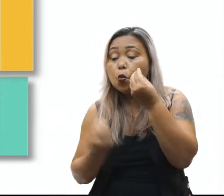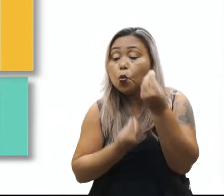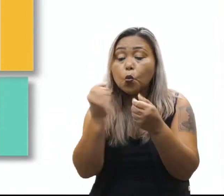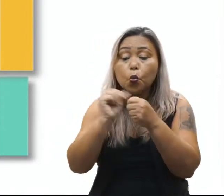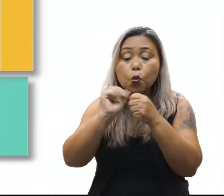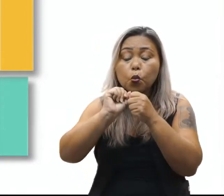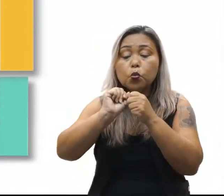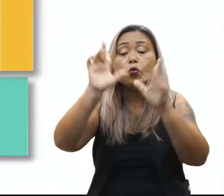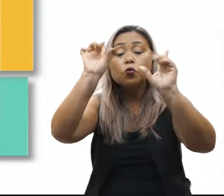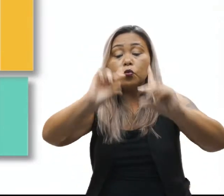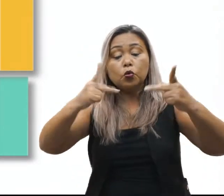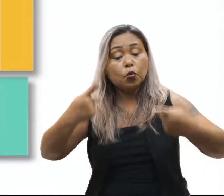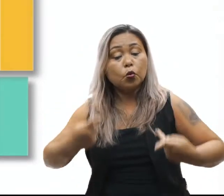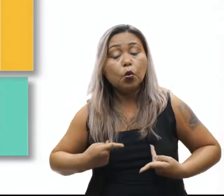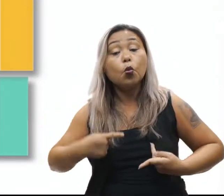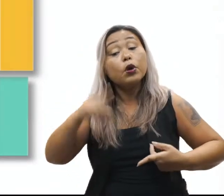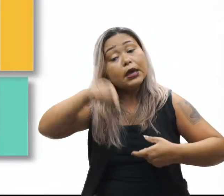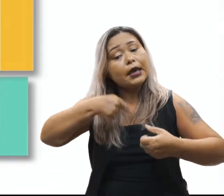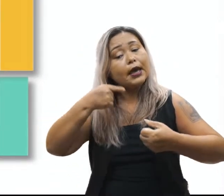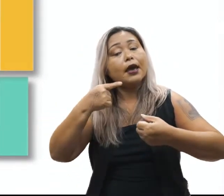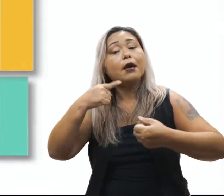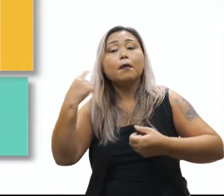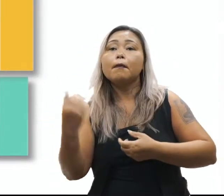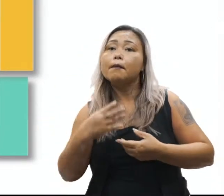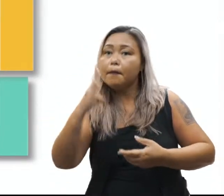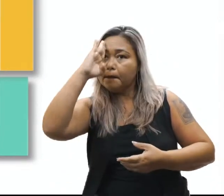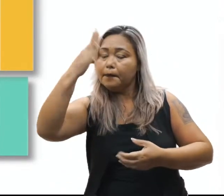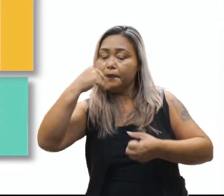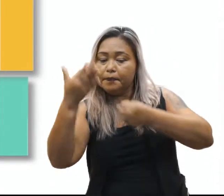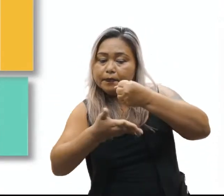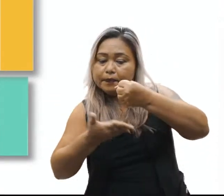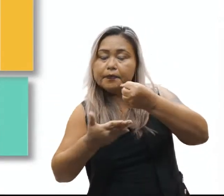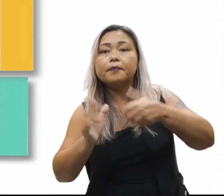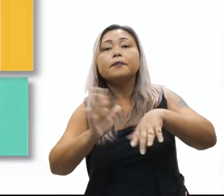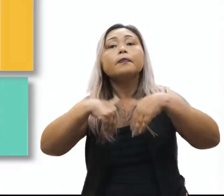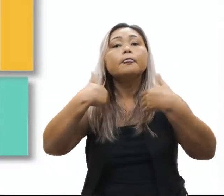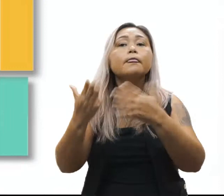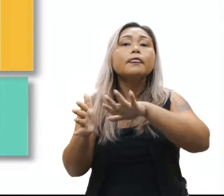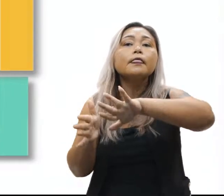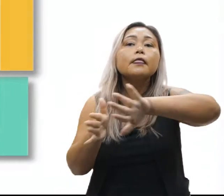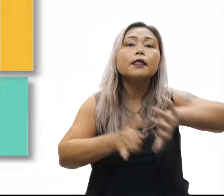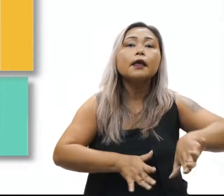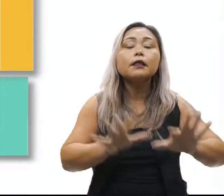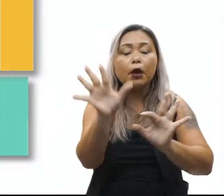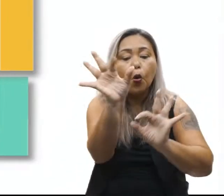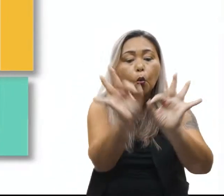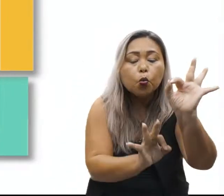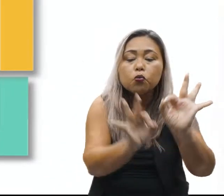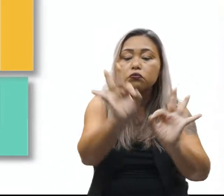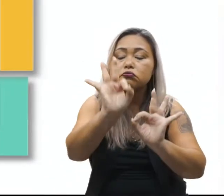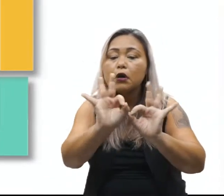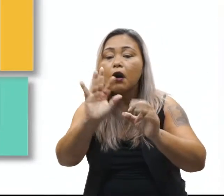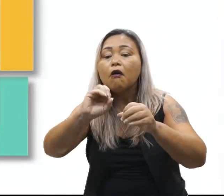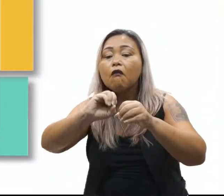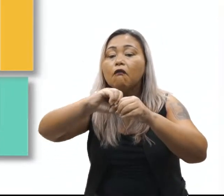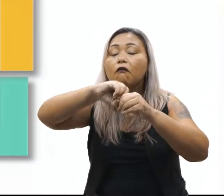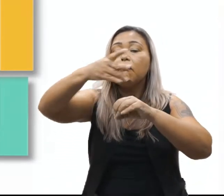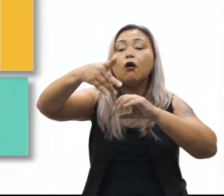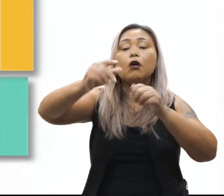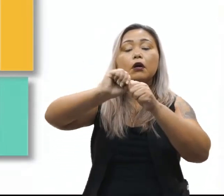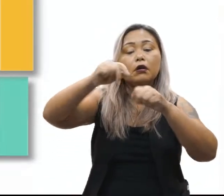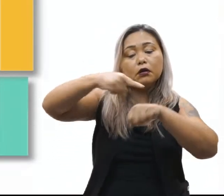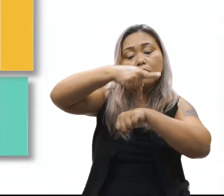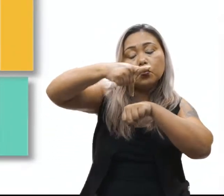os direitos fundamentais, né? Nós também vamos falar sobre os organismos internacionais que protegem,